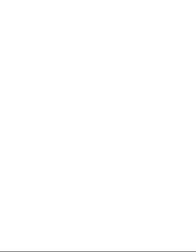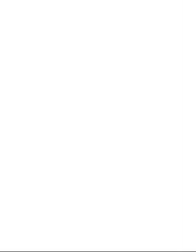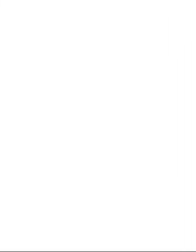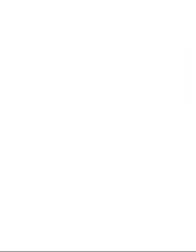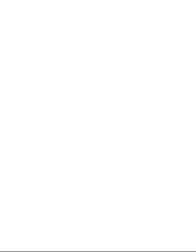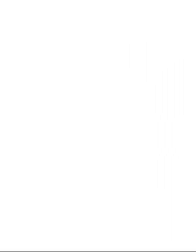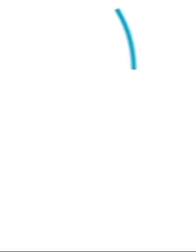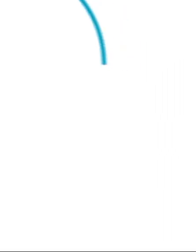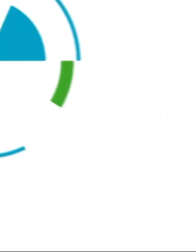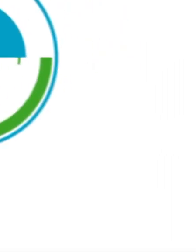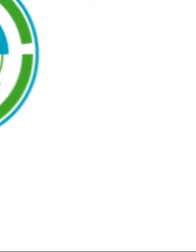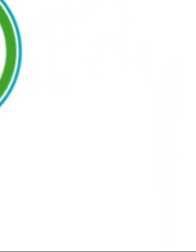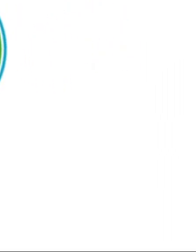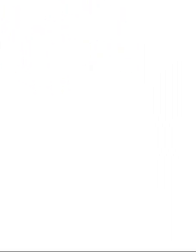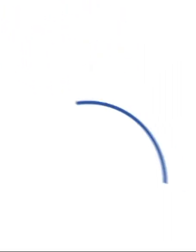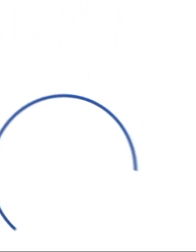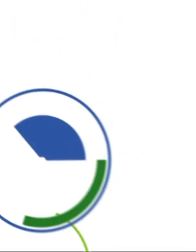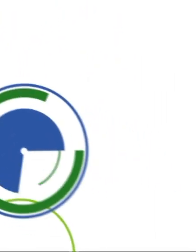E aí